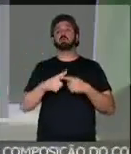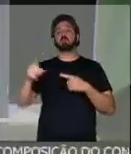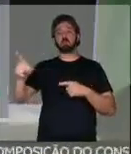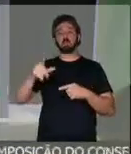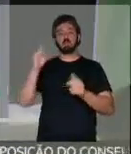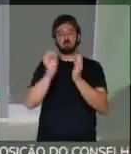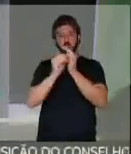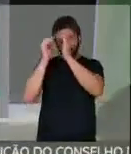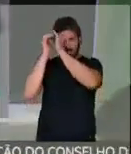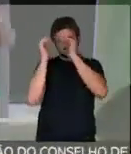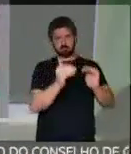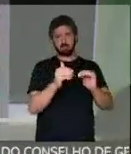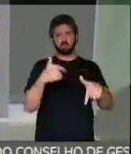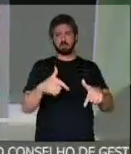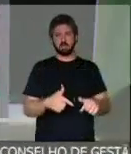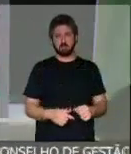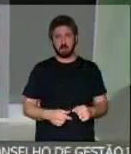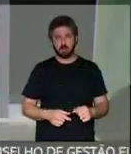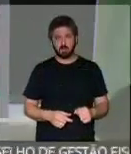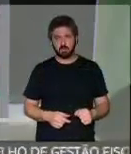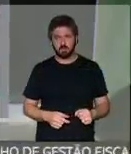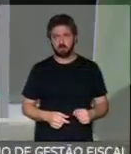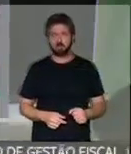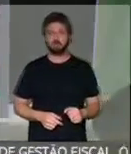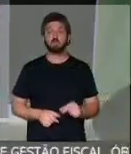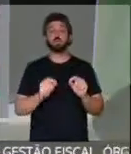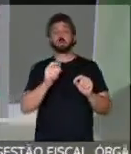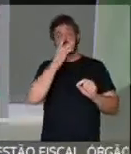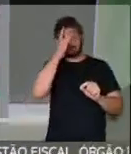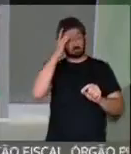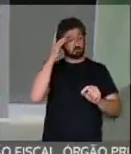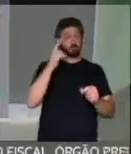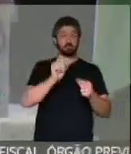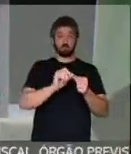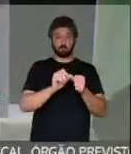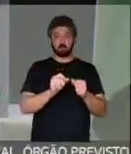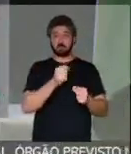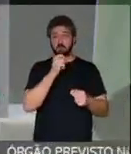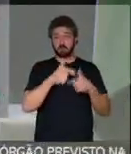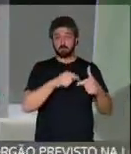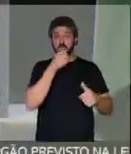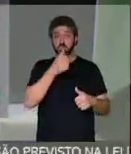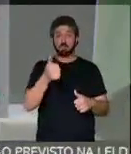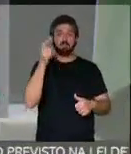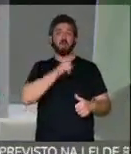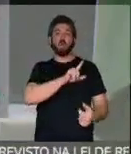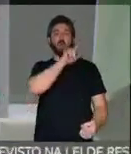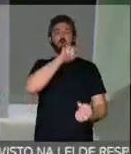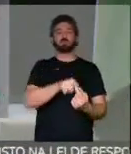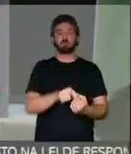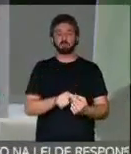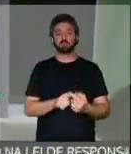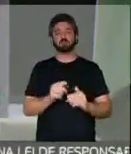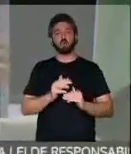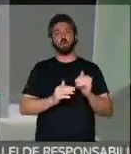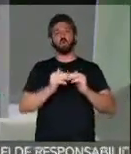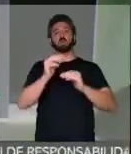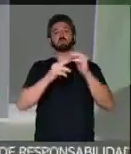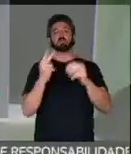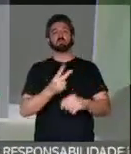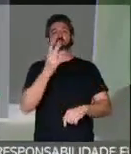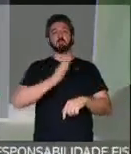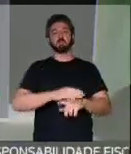atitude desrespeitosa, numa quebra de boa-fé daquilo que os trabalhadores têm feito para alcançar e para construir